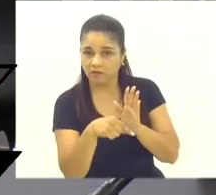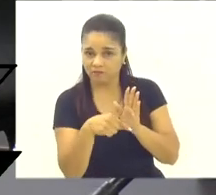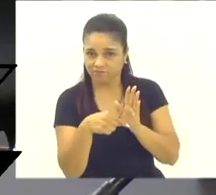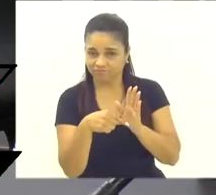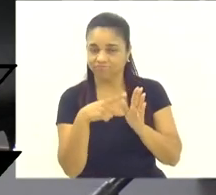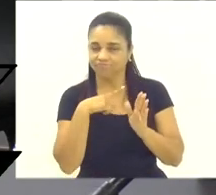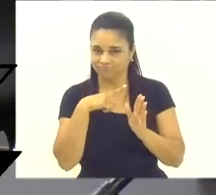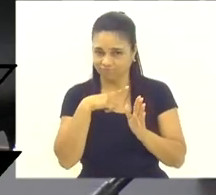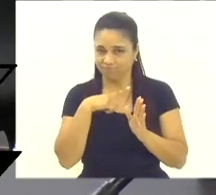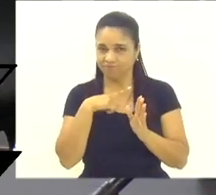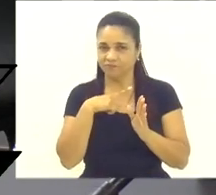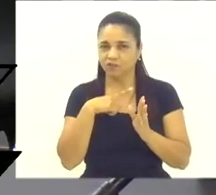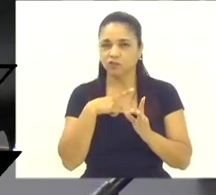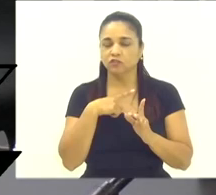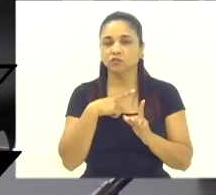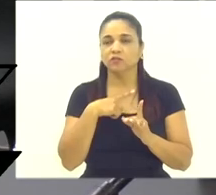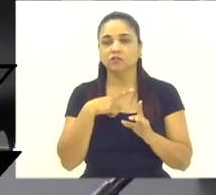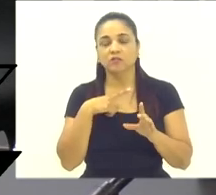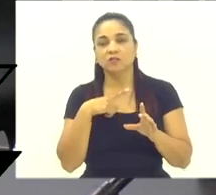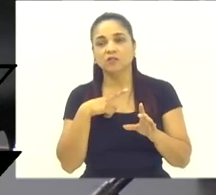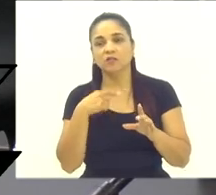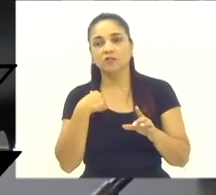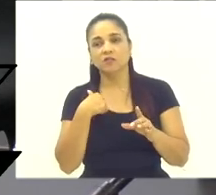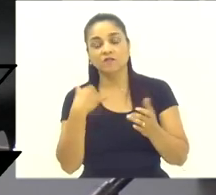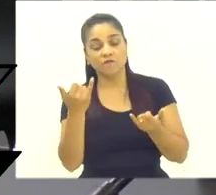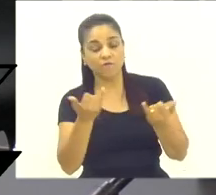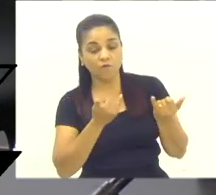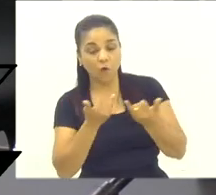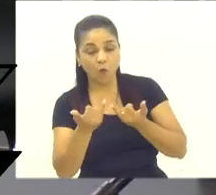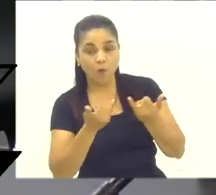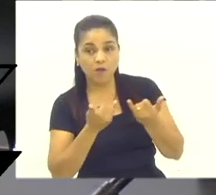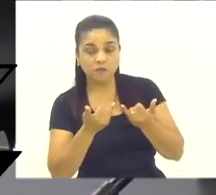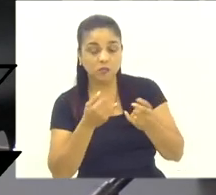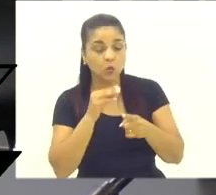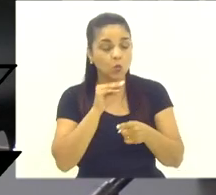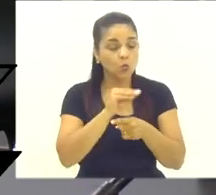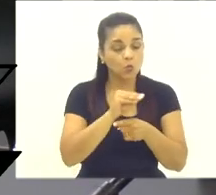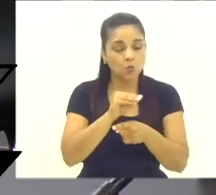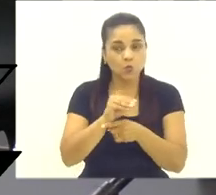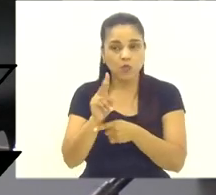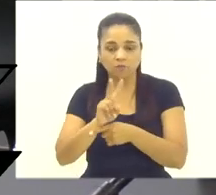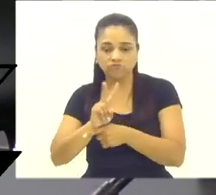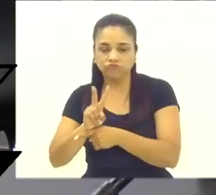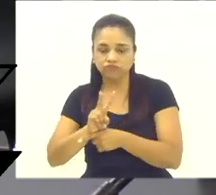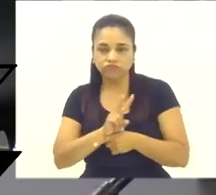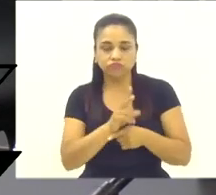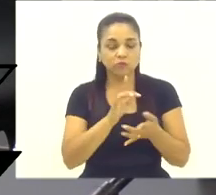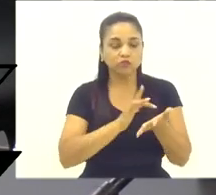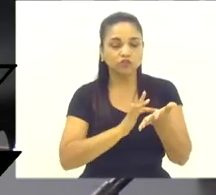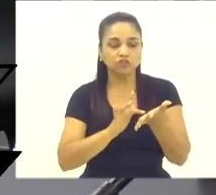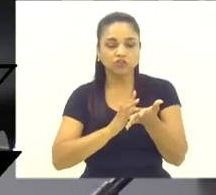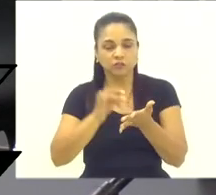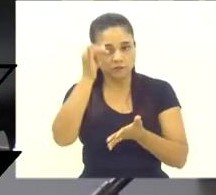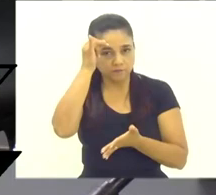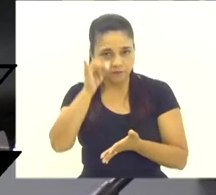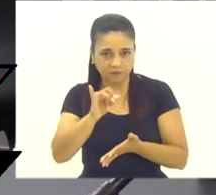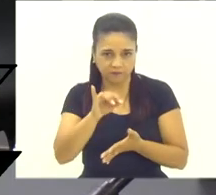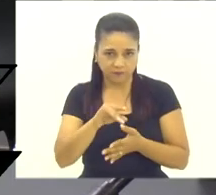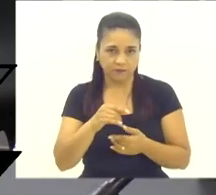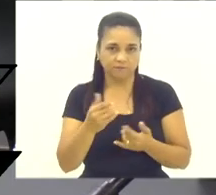ter algum tipo de Formação também em cuidados digitais incentivos né